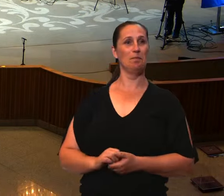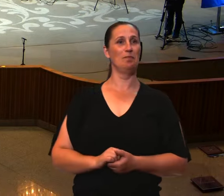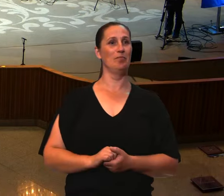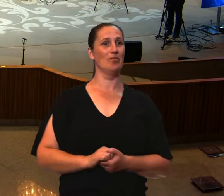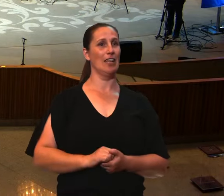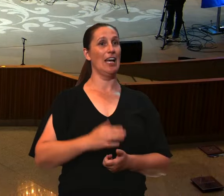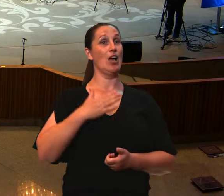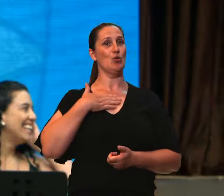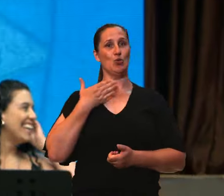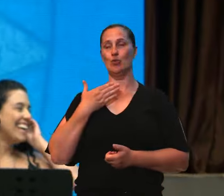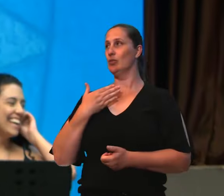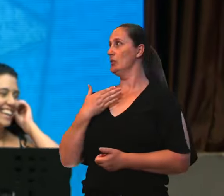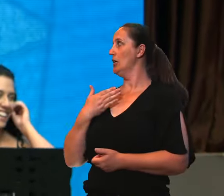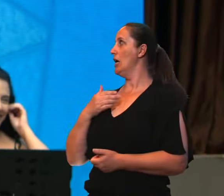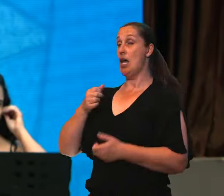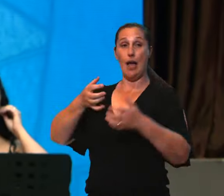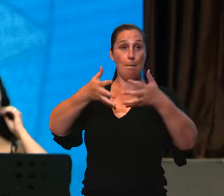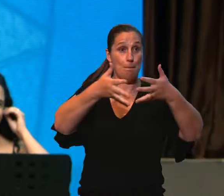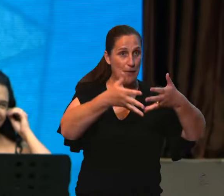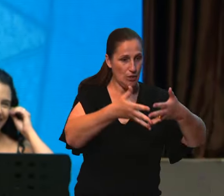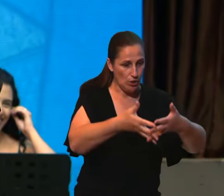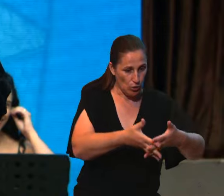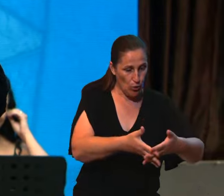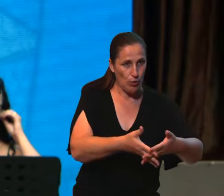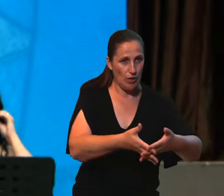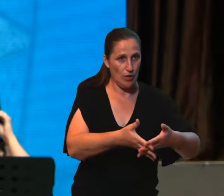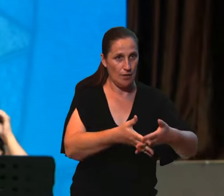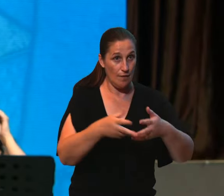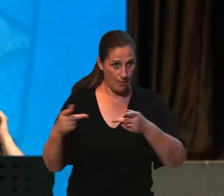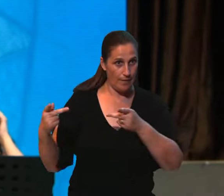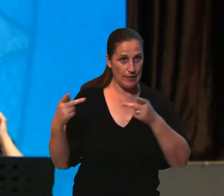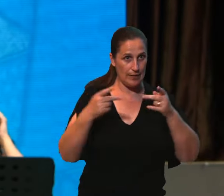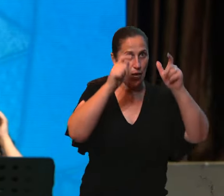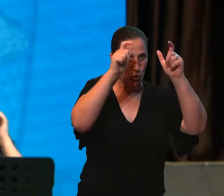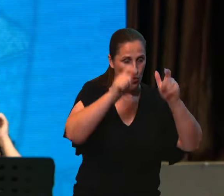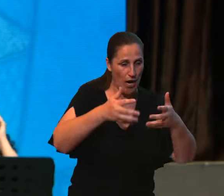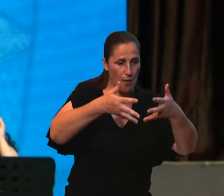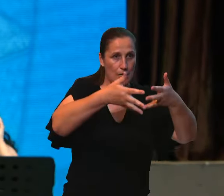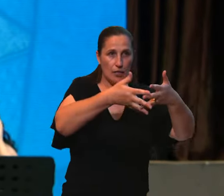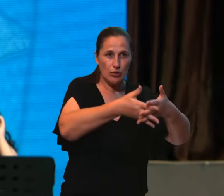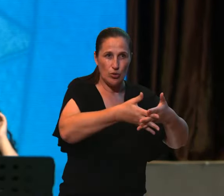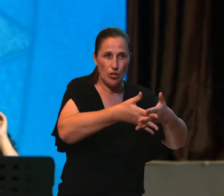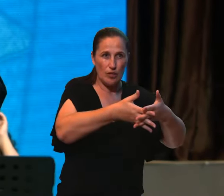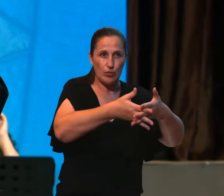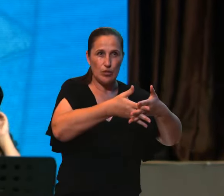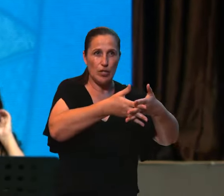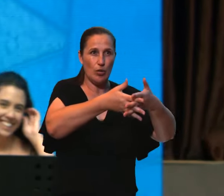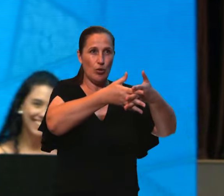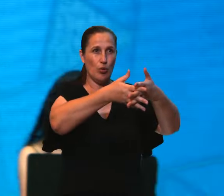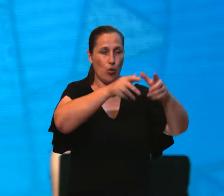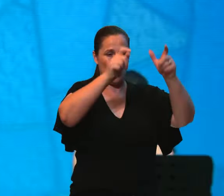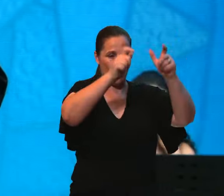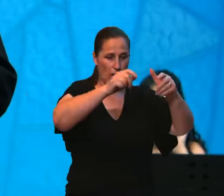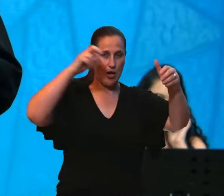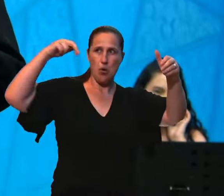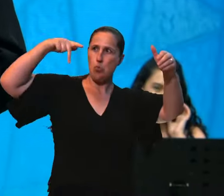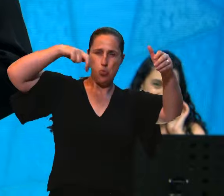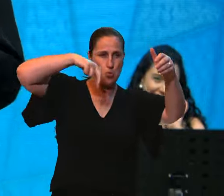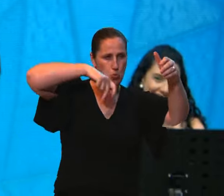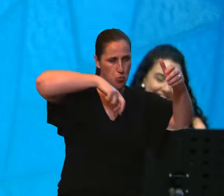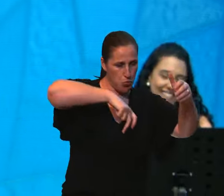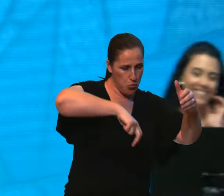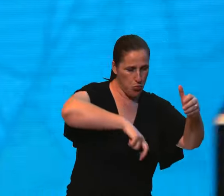a tal da manjedoura é um é um você desce é um porão de uma igreja construind uma igreja todo tamanho em cima e e que